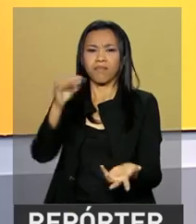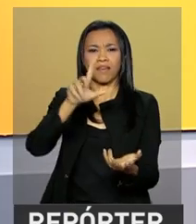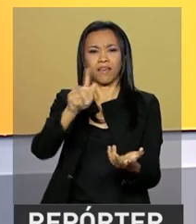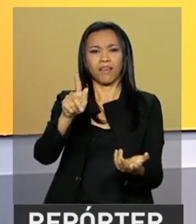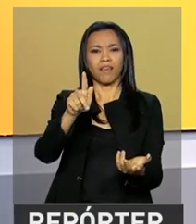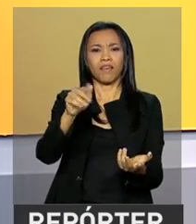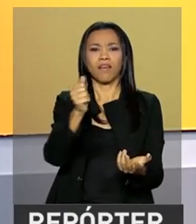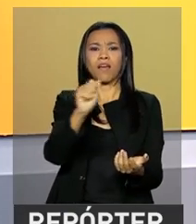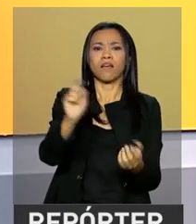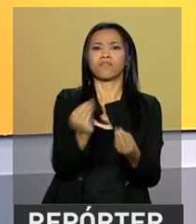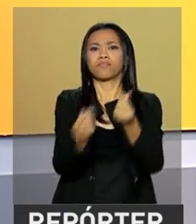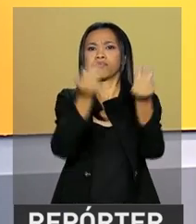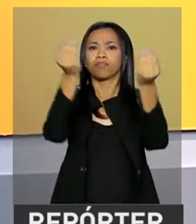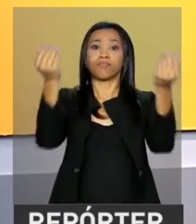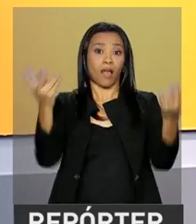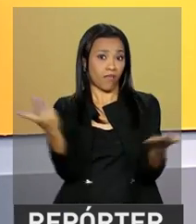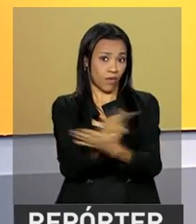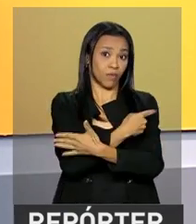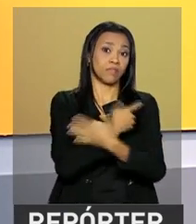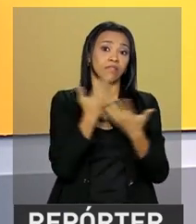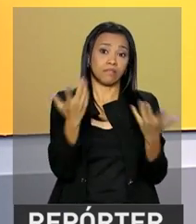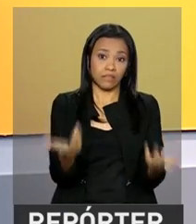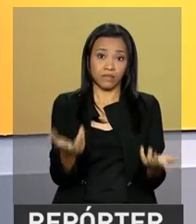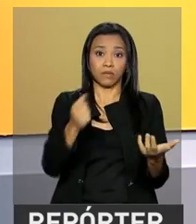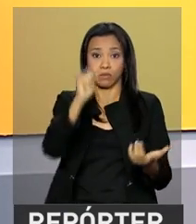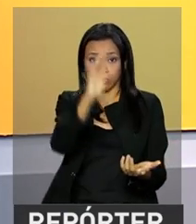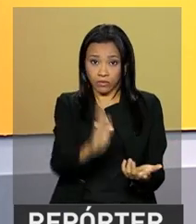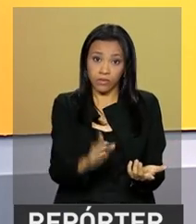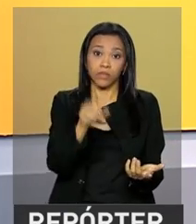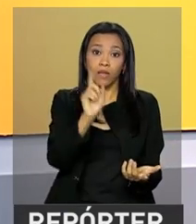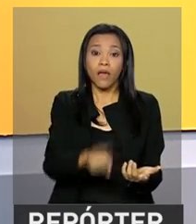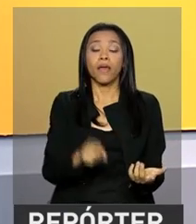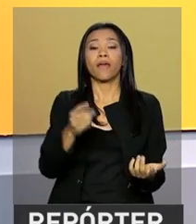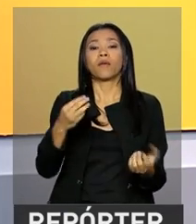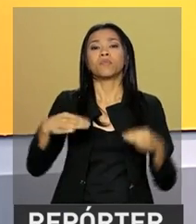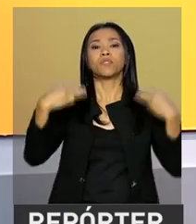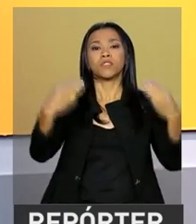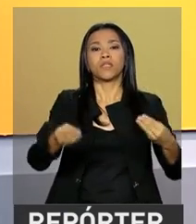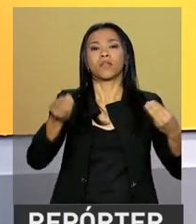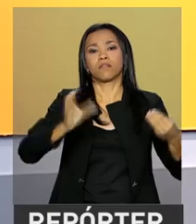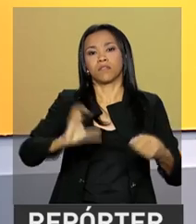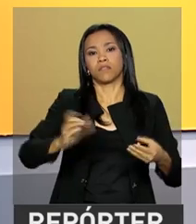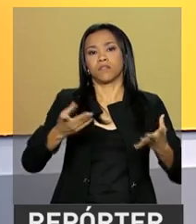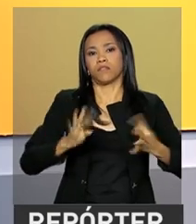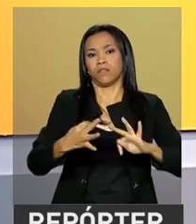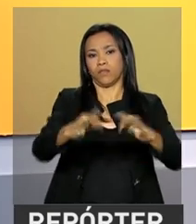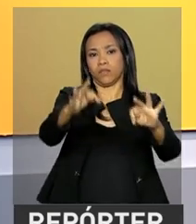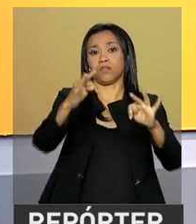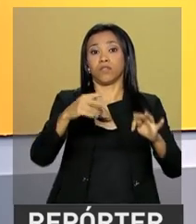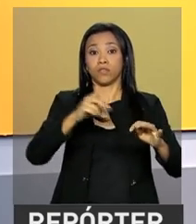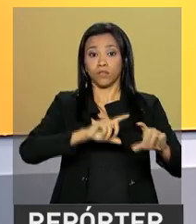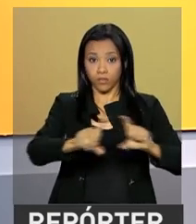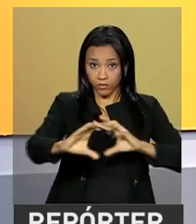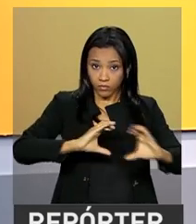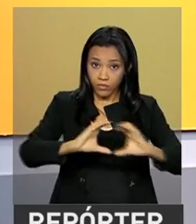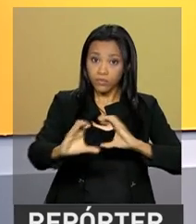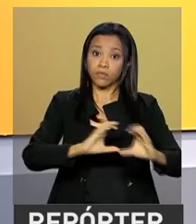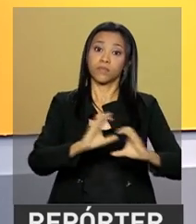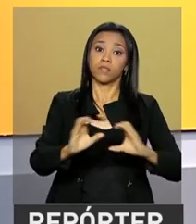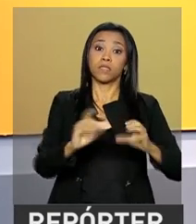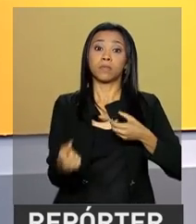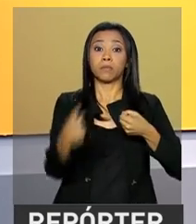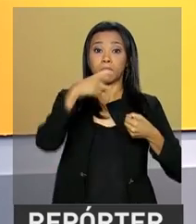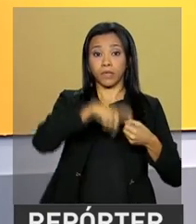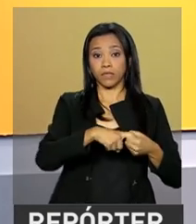brasileiro a iniciativa inédita é do Ministério da Ciência Tecnologia inovações e comunicações em